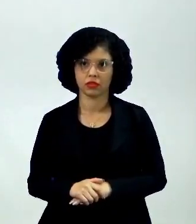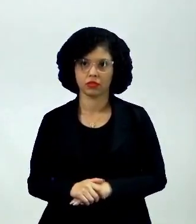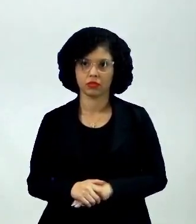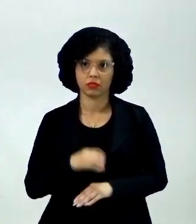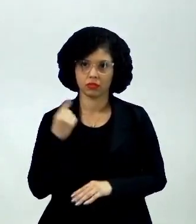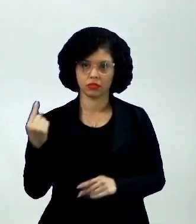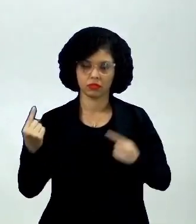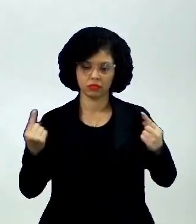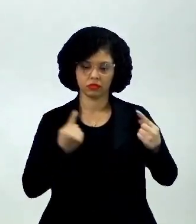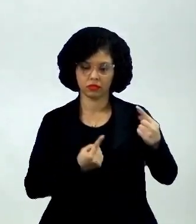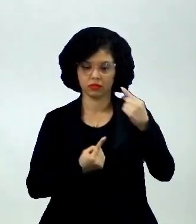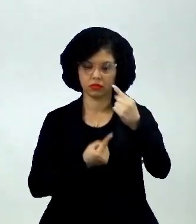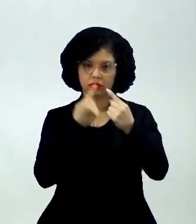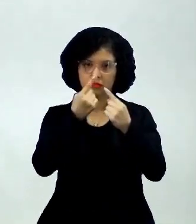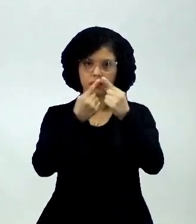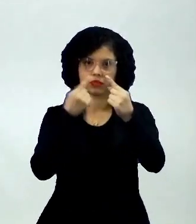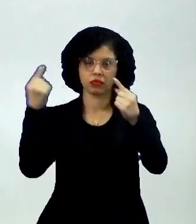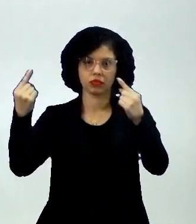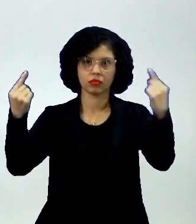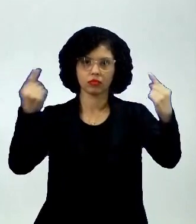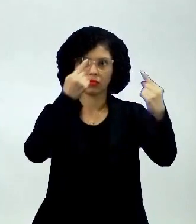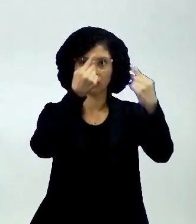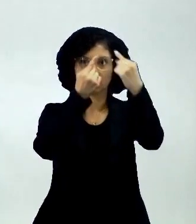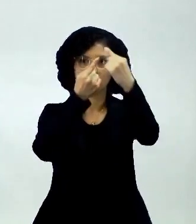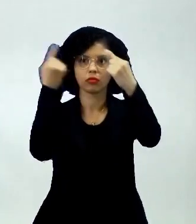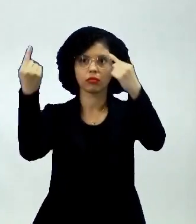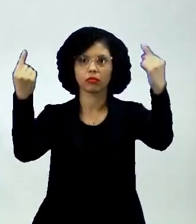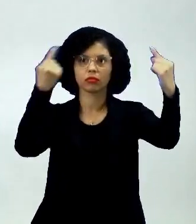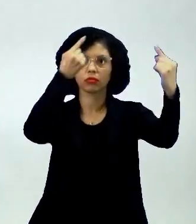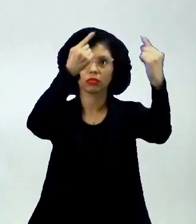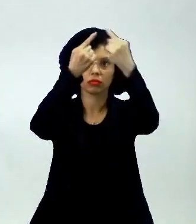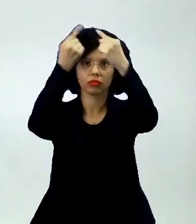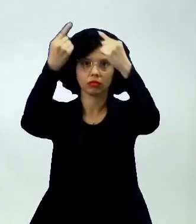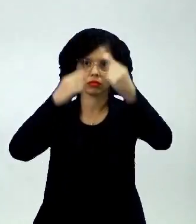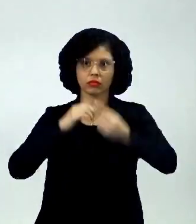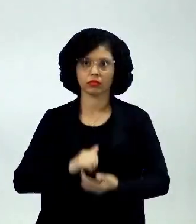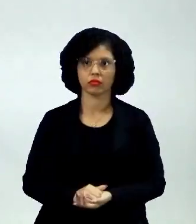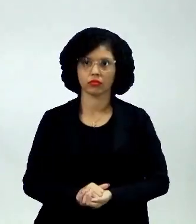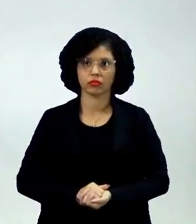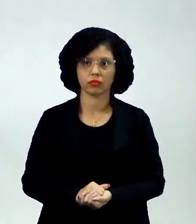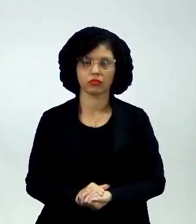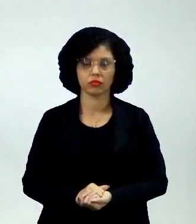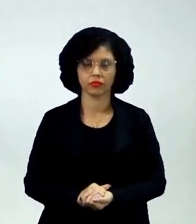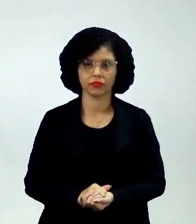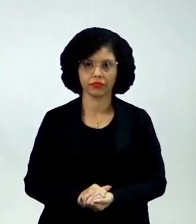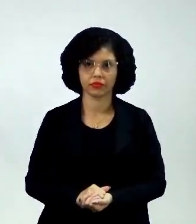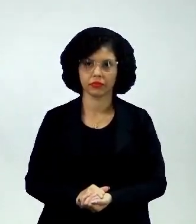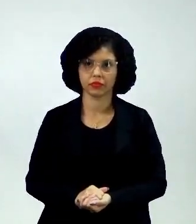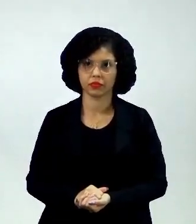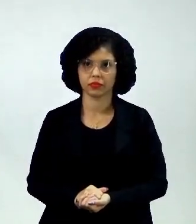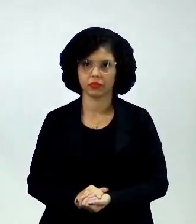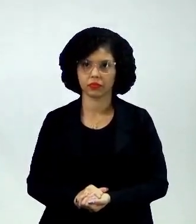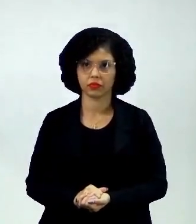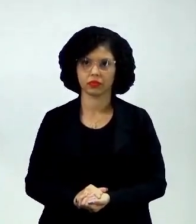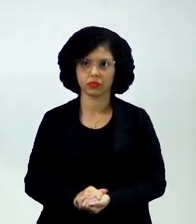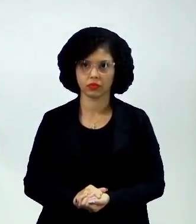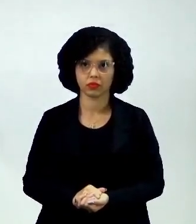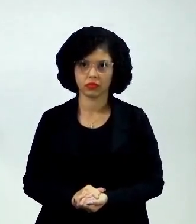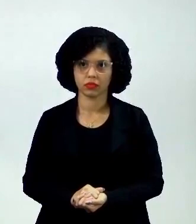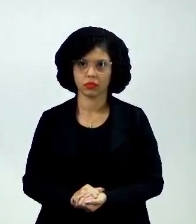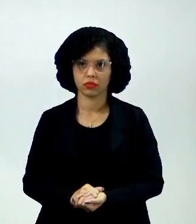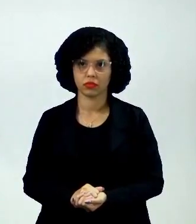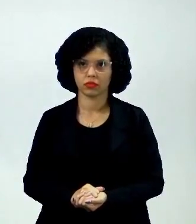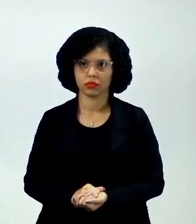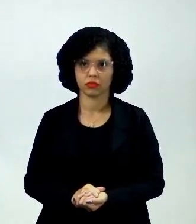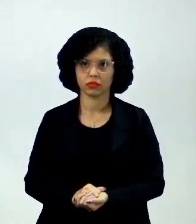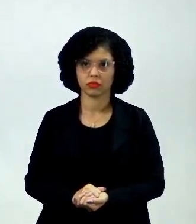1, 2, 3, 4, 5, 6, 7, 8, 9, 10, 11,